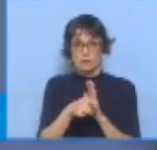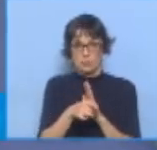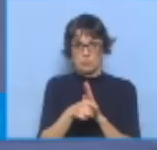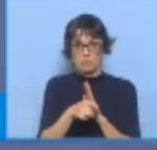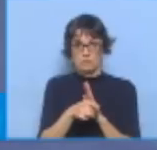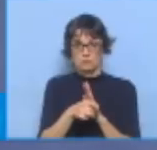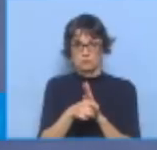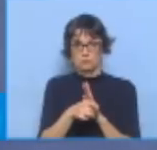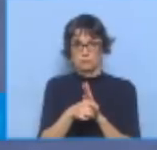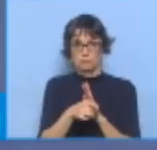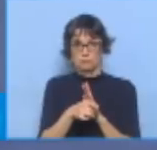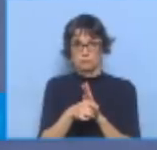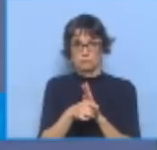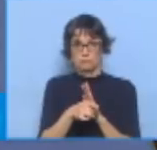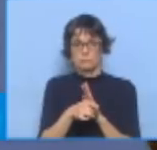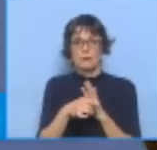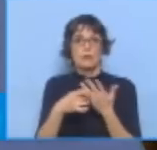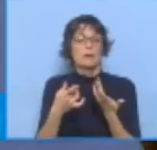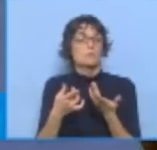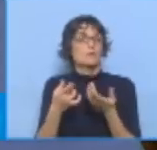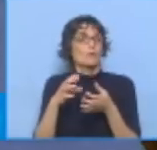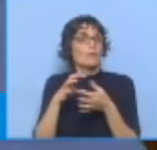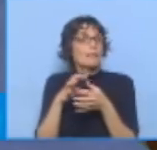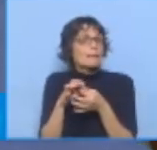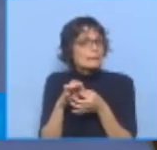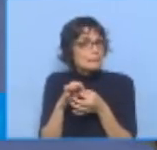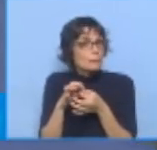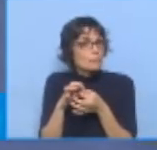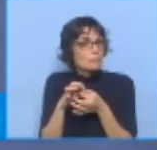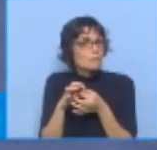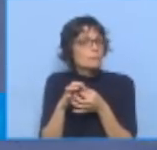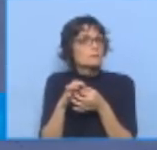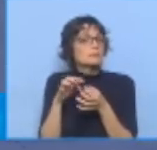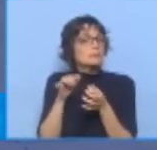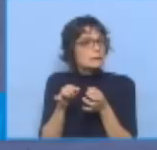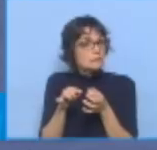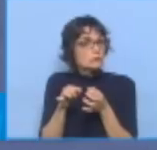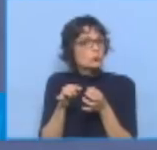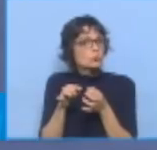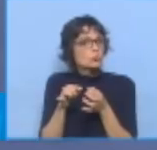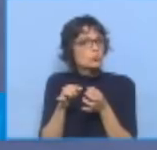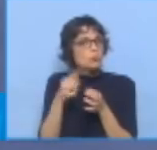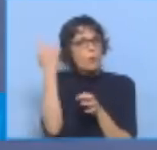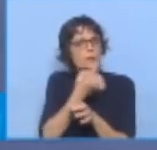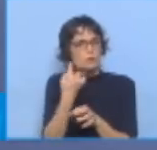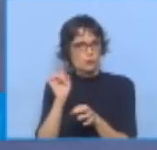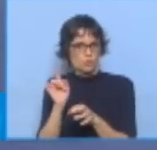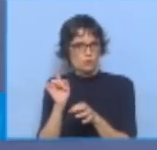Portanto, é uma coisa também genérica, ou seja, uma ligação que, por natureza, já não é vinculativa, não é?